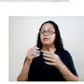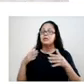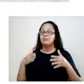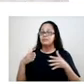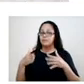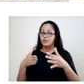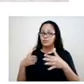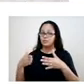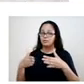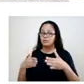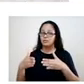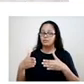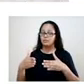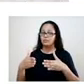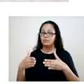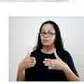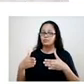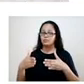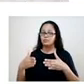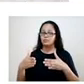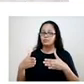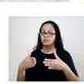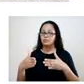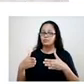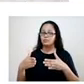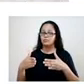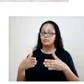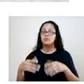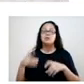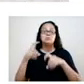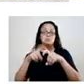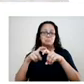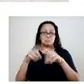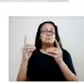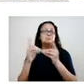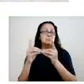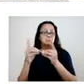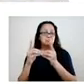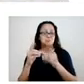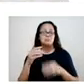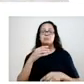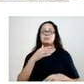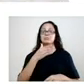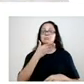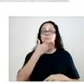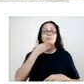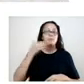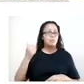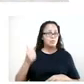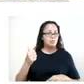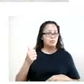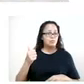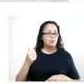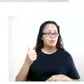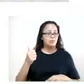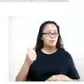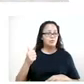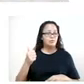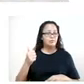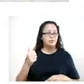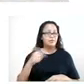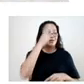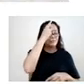acesso a um acompanhamento médico, às vezes, mais eficiente, enquanto